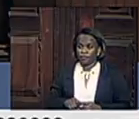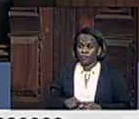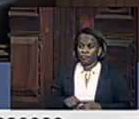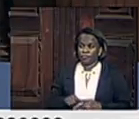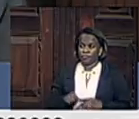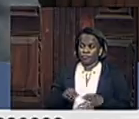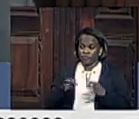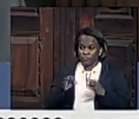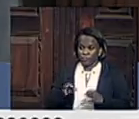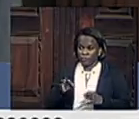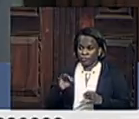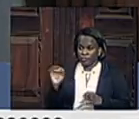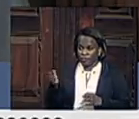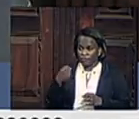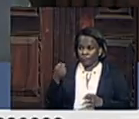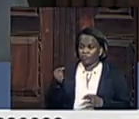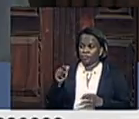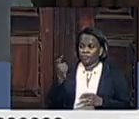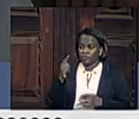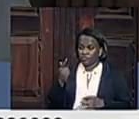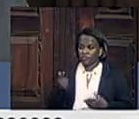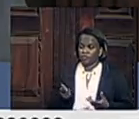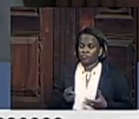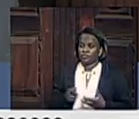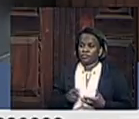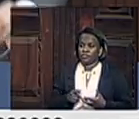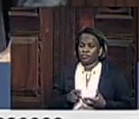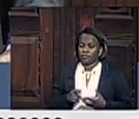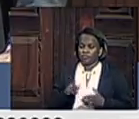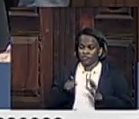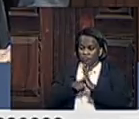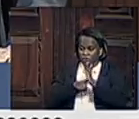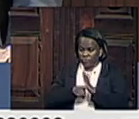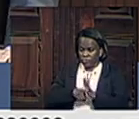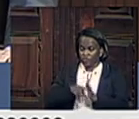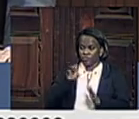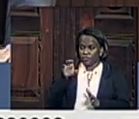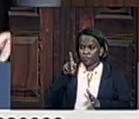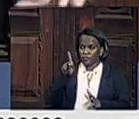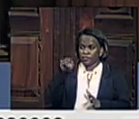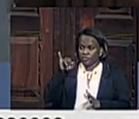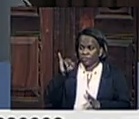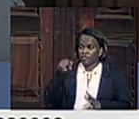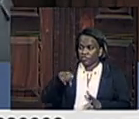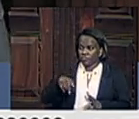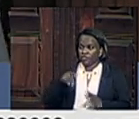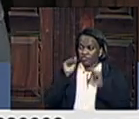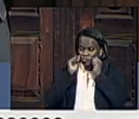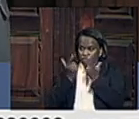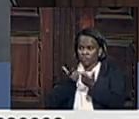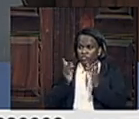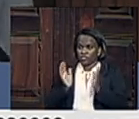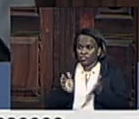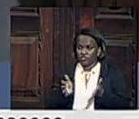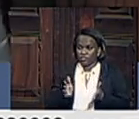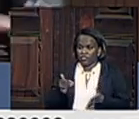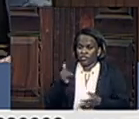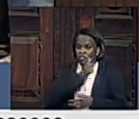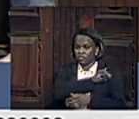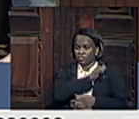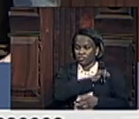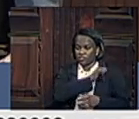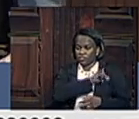cervejas e refrigerantes, já objeto de uma CPI nesta casa, famosa Rio de